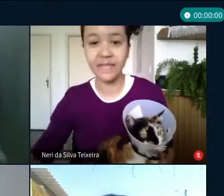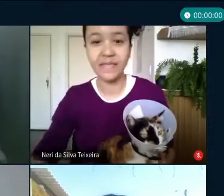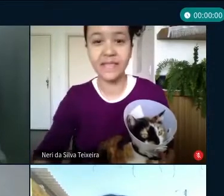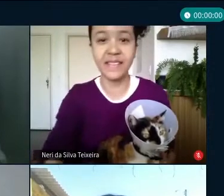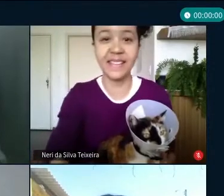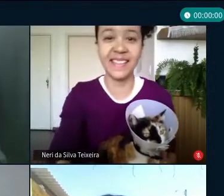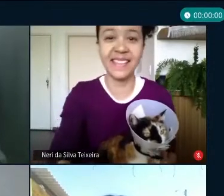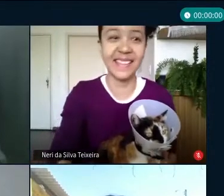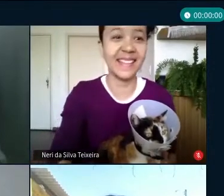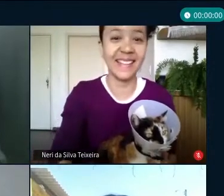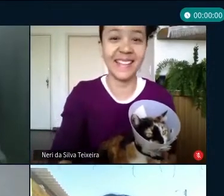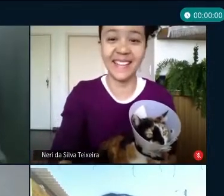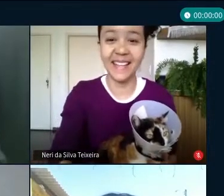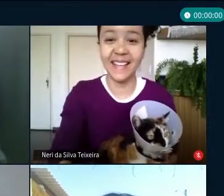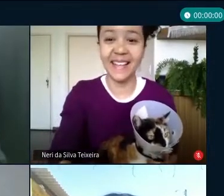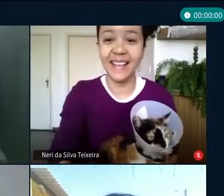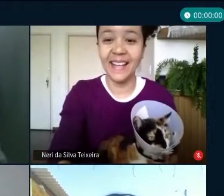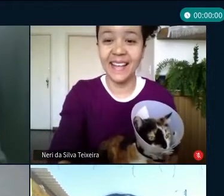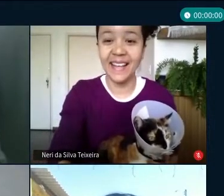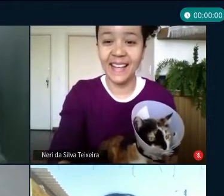Cadê minhas gatinhas?